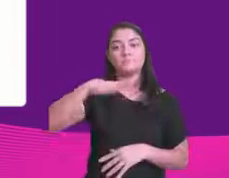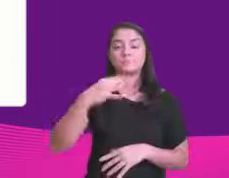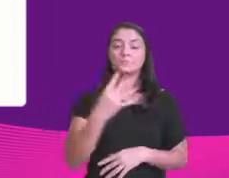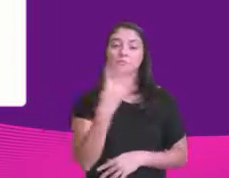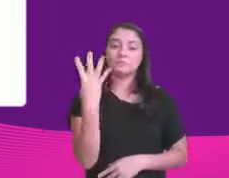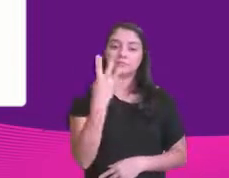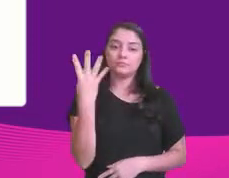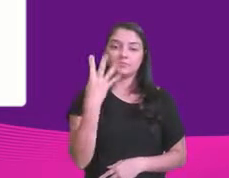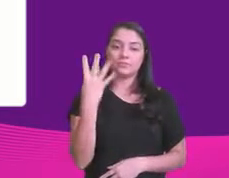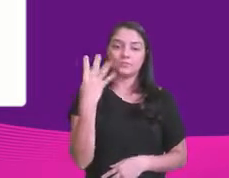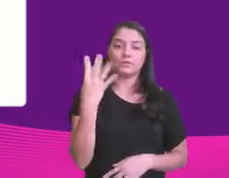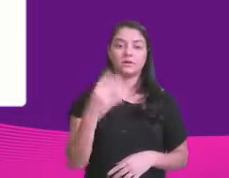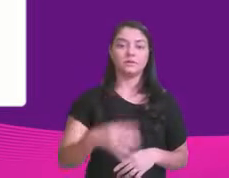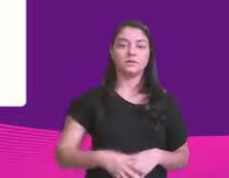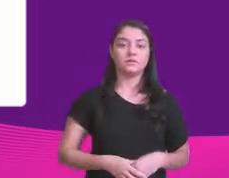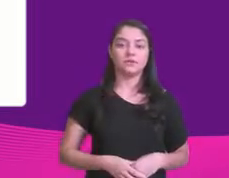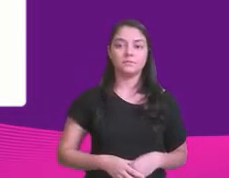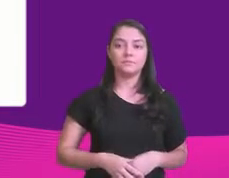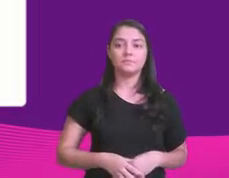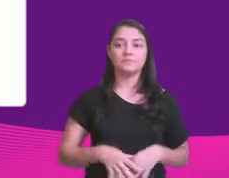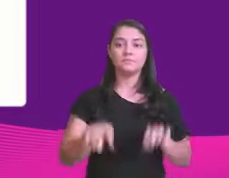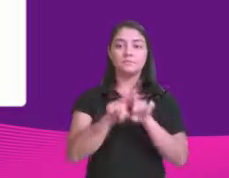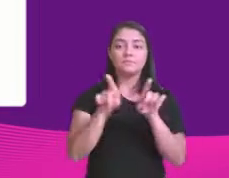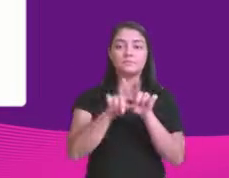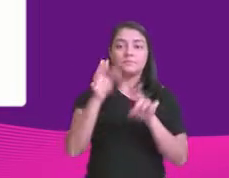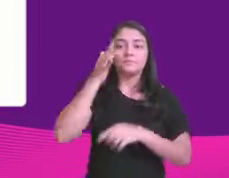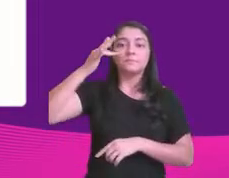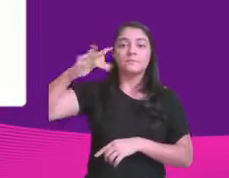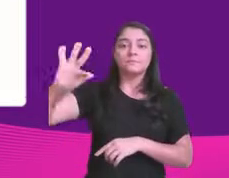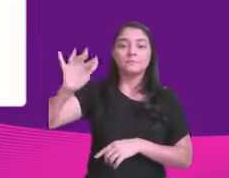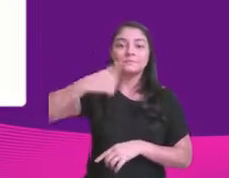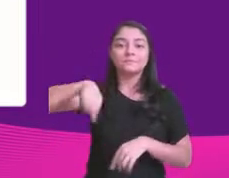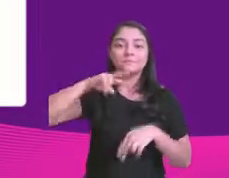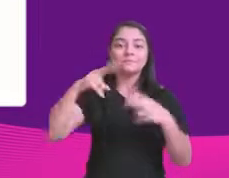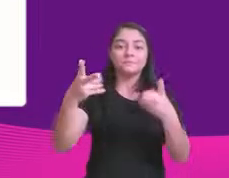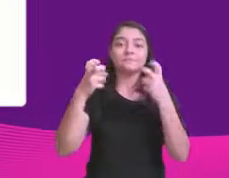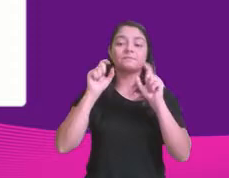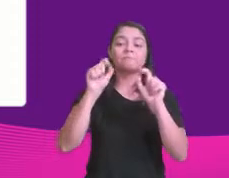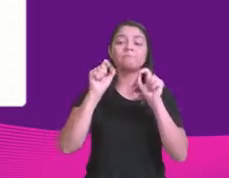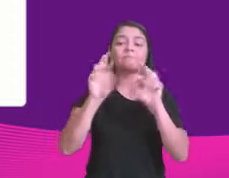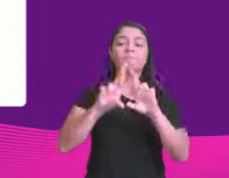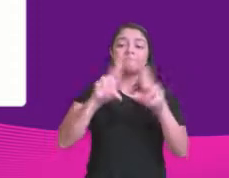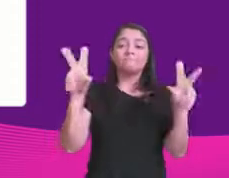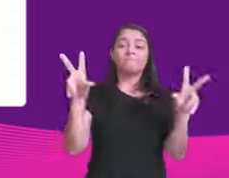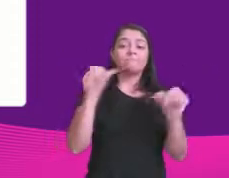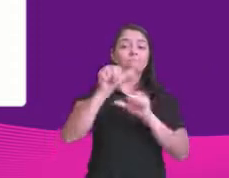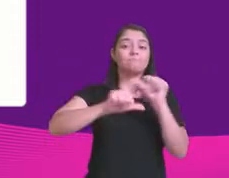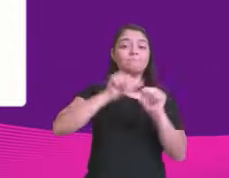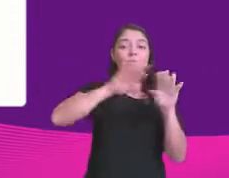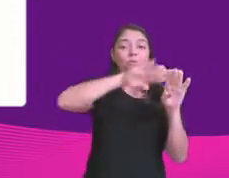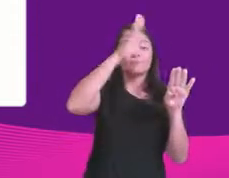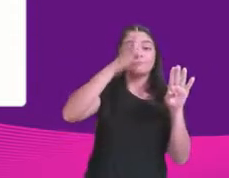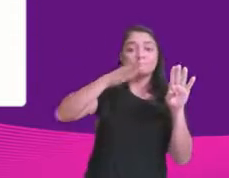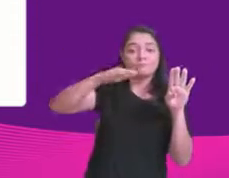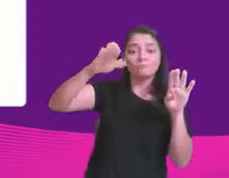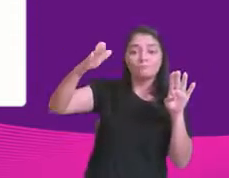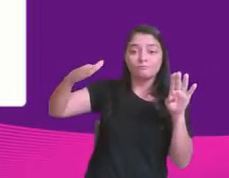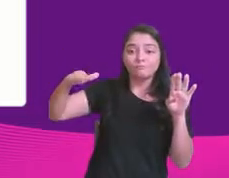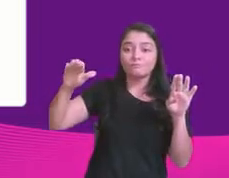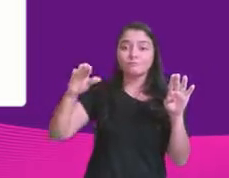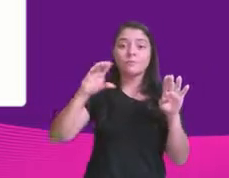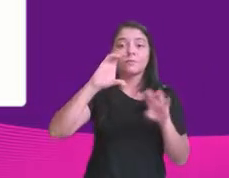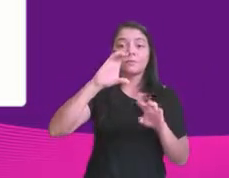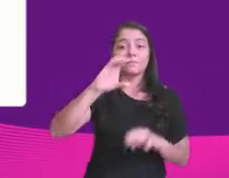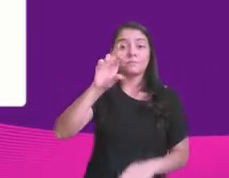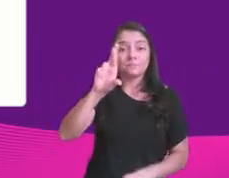17 centros da França. O que viu foi que não houve diferença na curva de sobrevida da citorredução